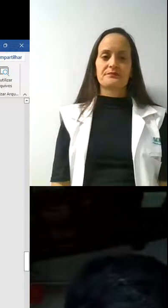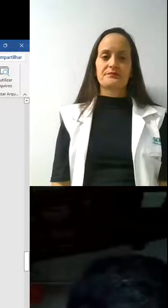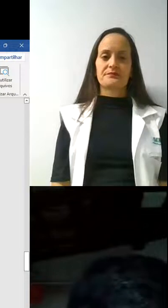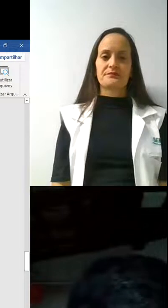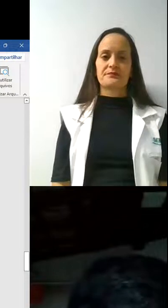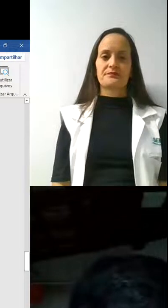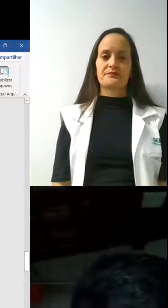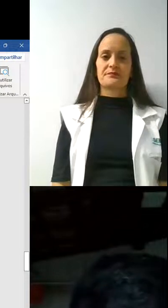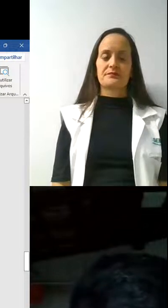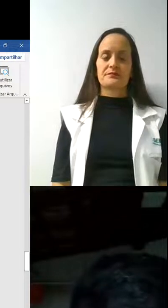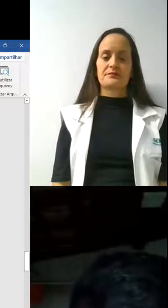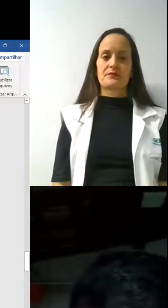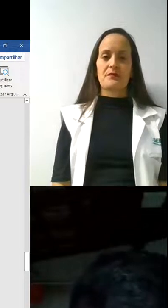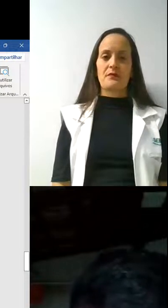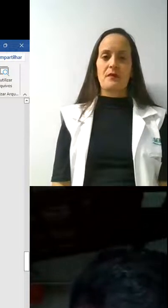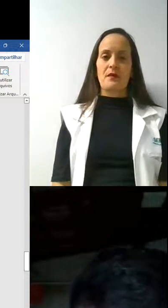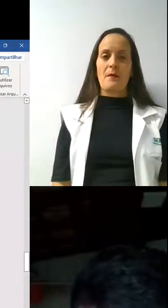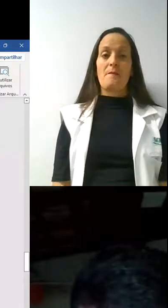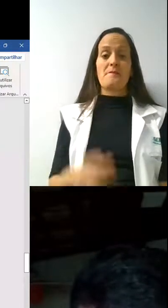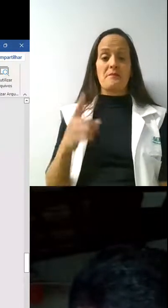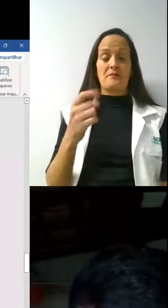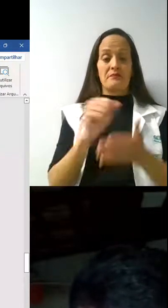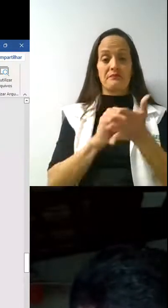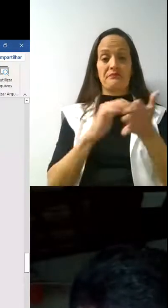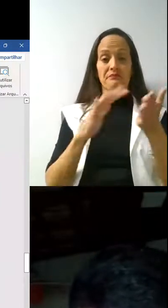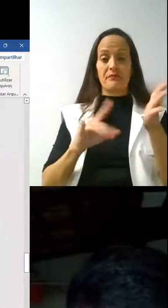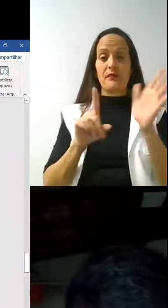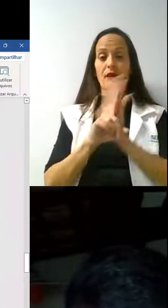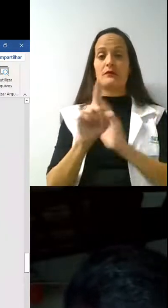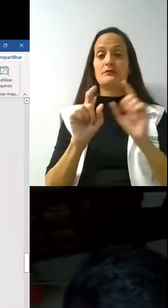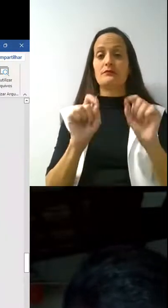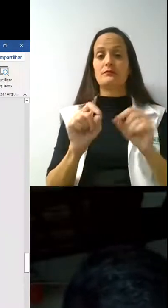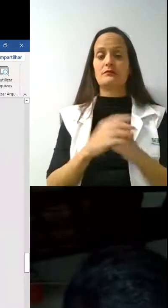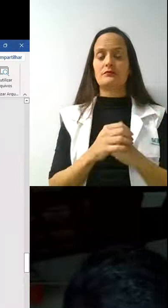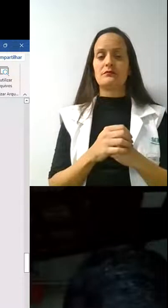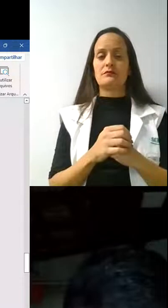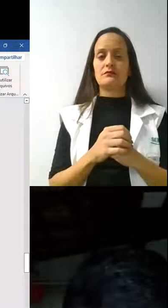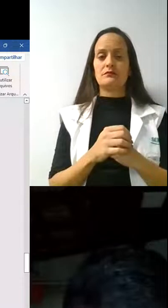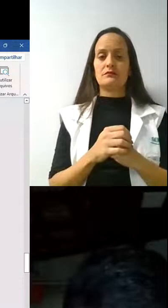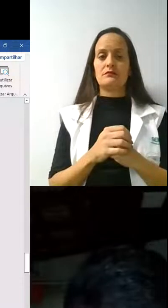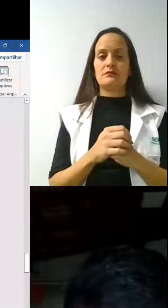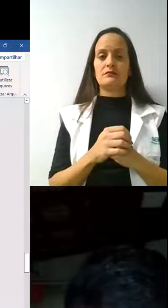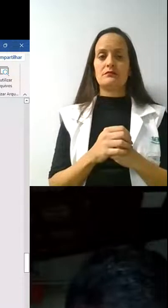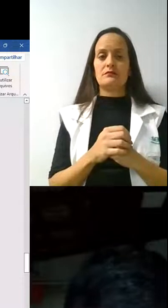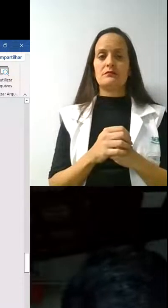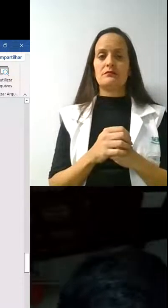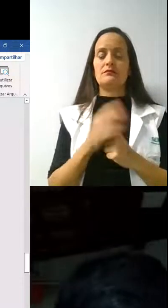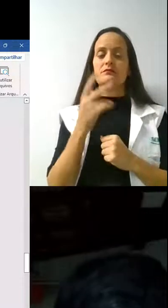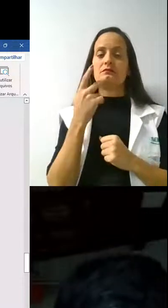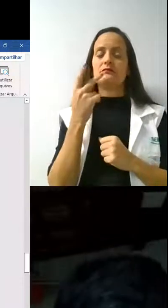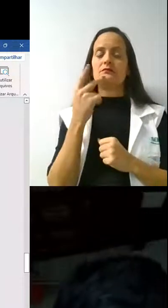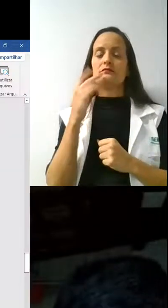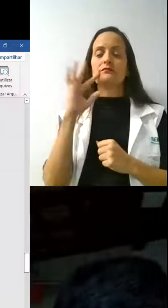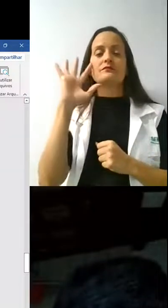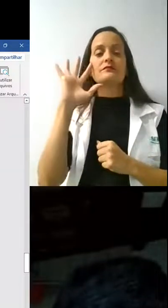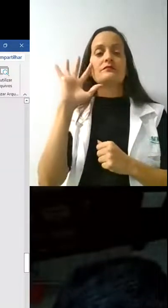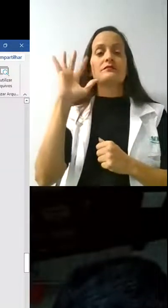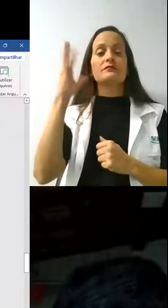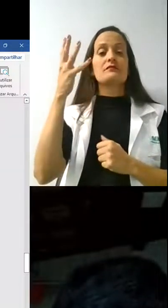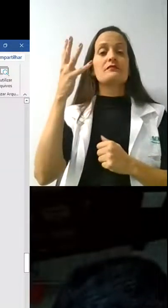Então, a atividade, ela propõe o seguinte, né? Ó, primeiro, ele pede para a gente fazer o quê? Solucionar individualmente as seguintes